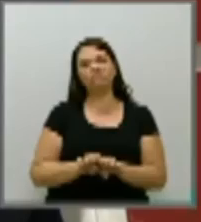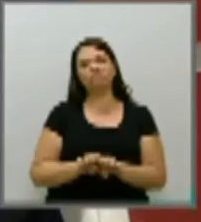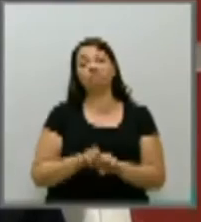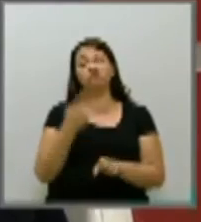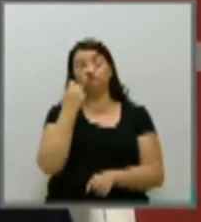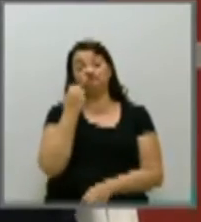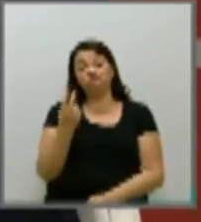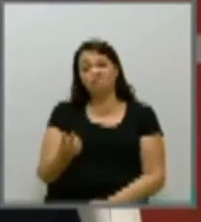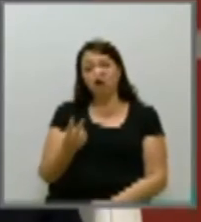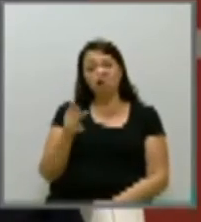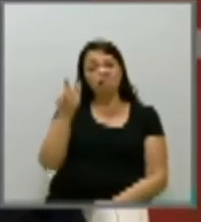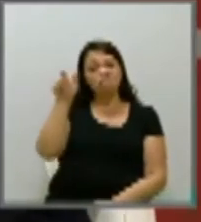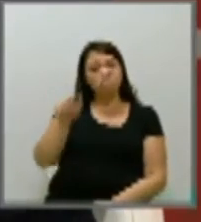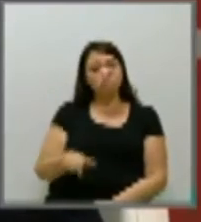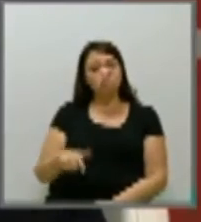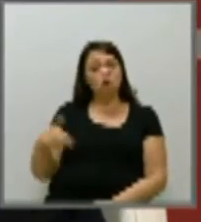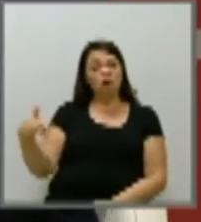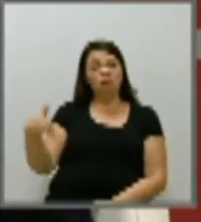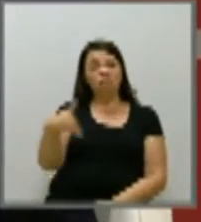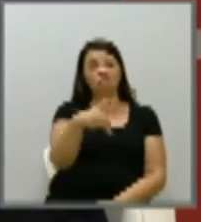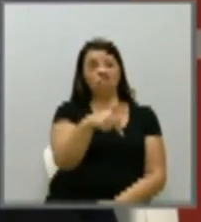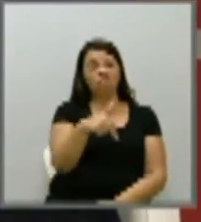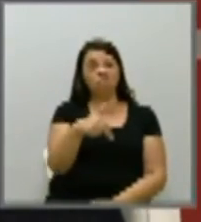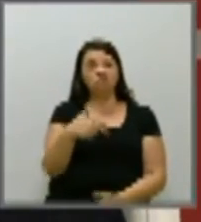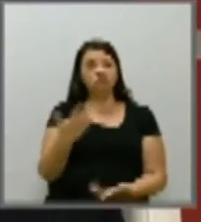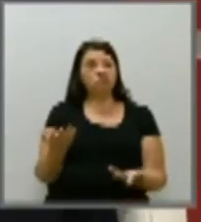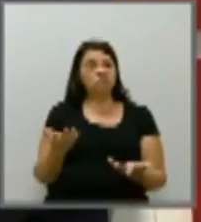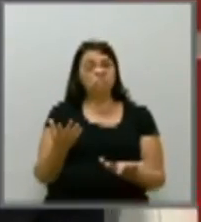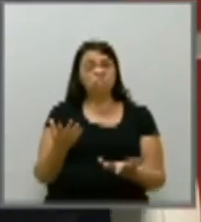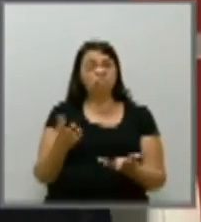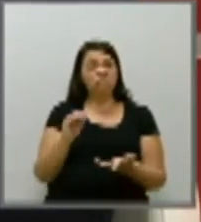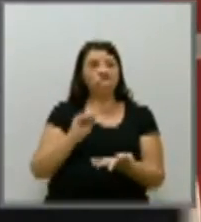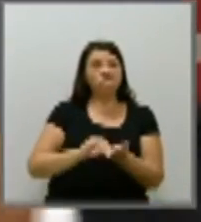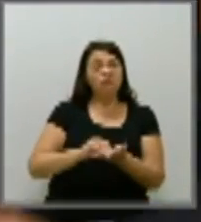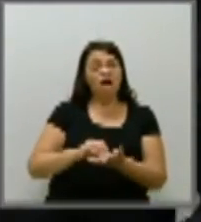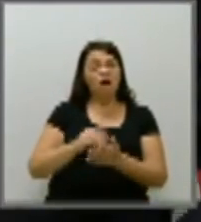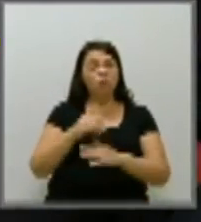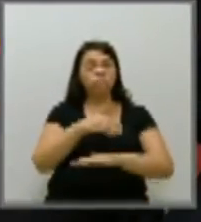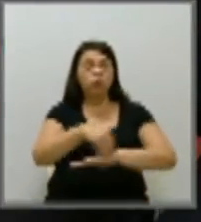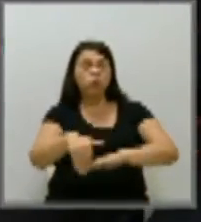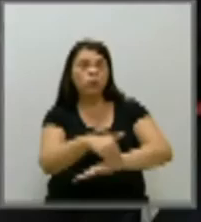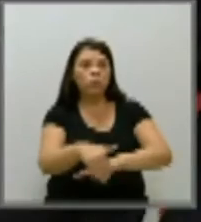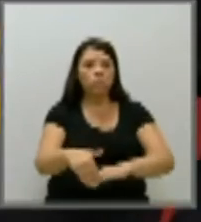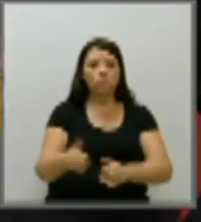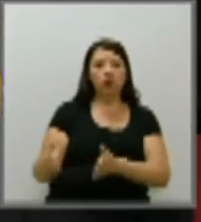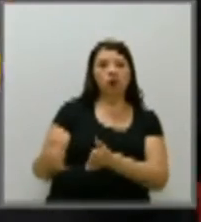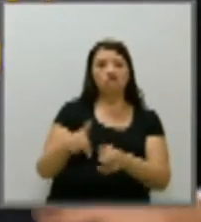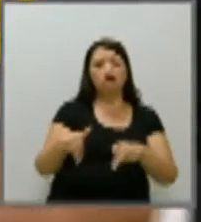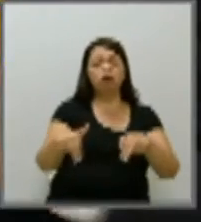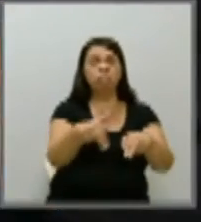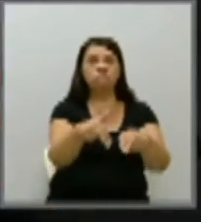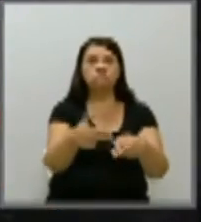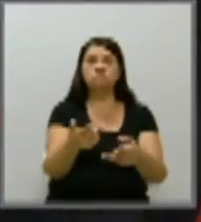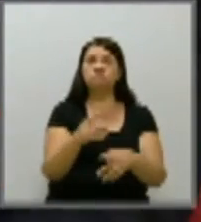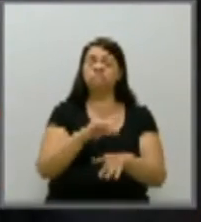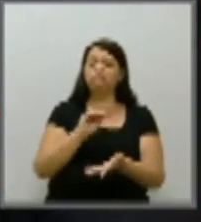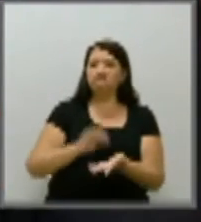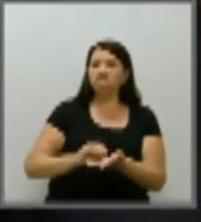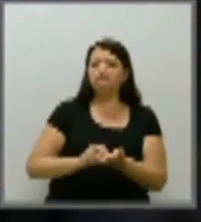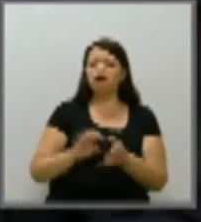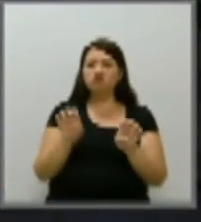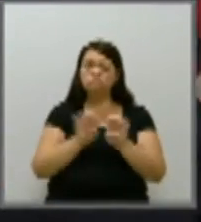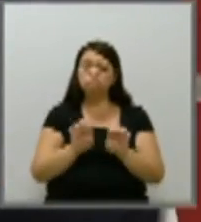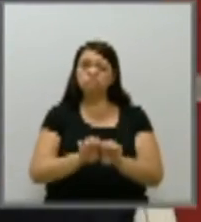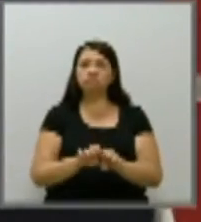andando, né, pela uma ausência de calçadas, uma ausência de esgotamento. E como a